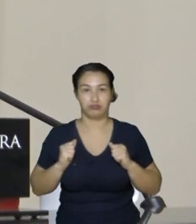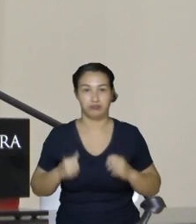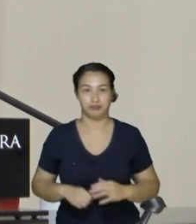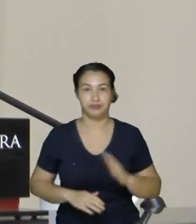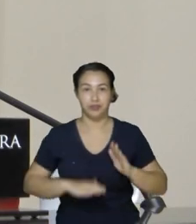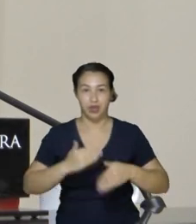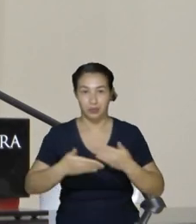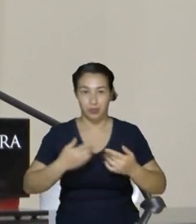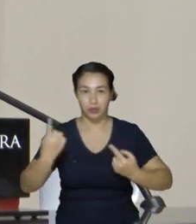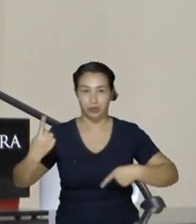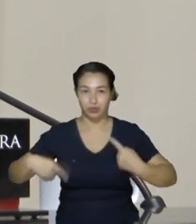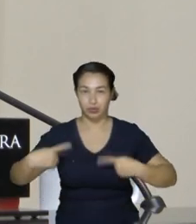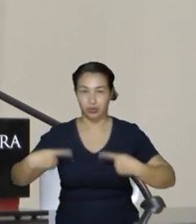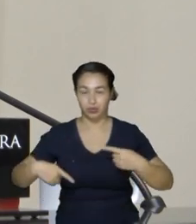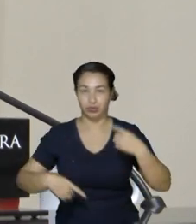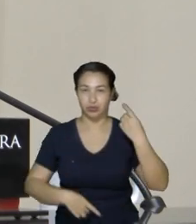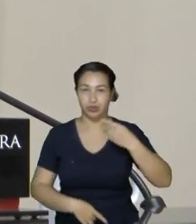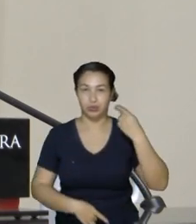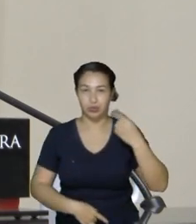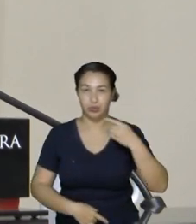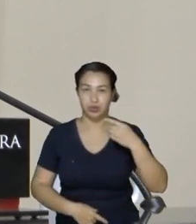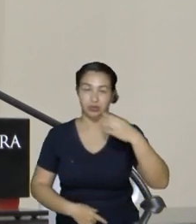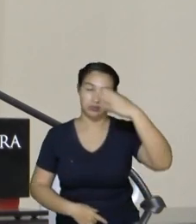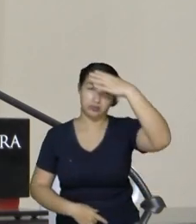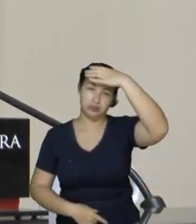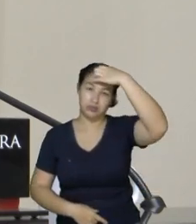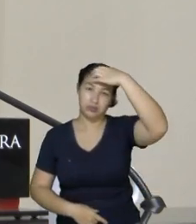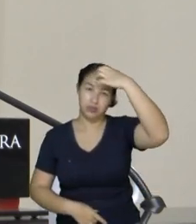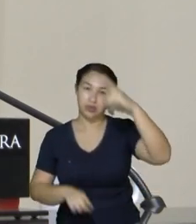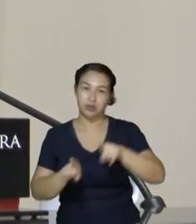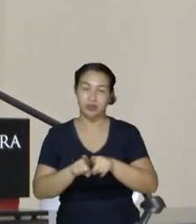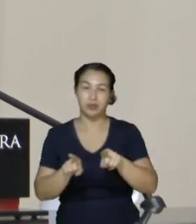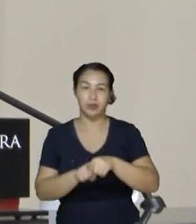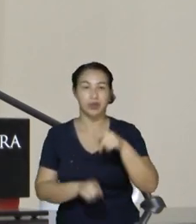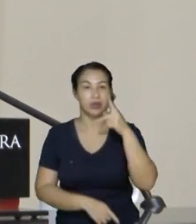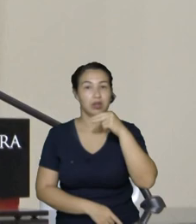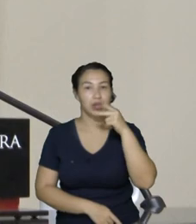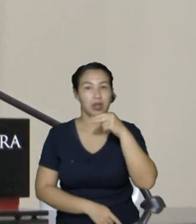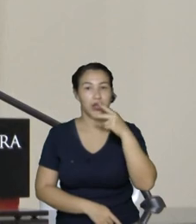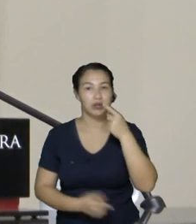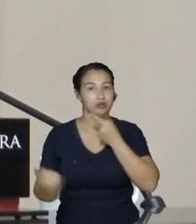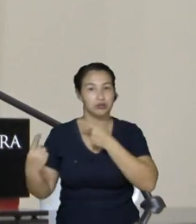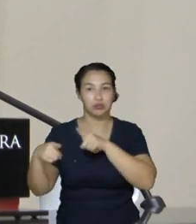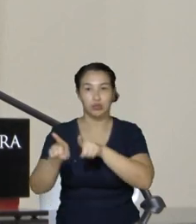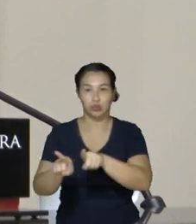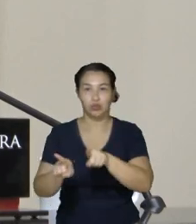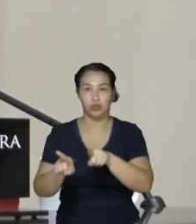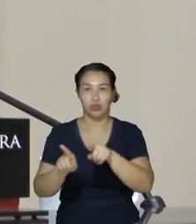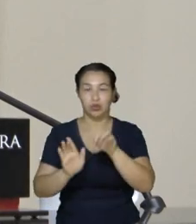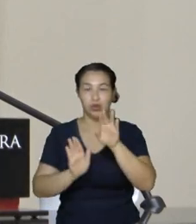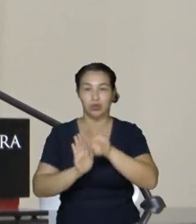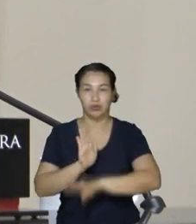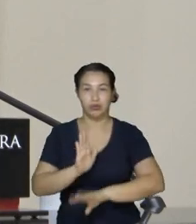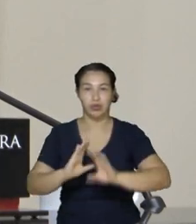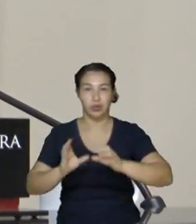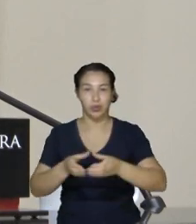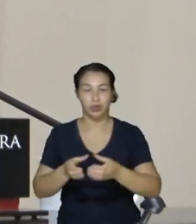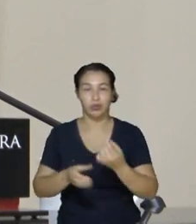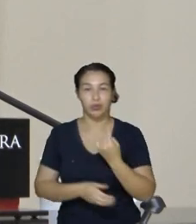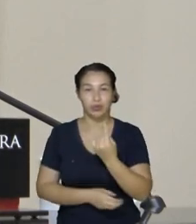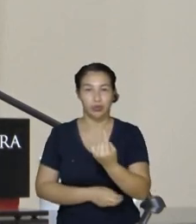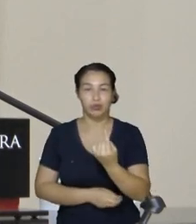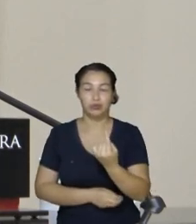ser discutido pelos senhores deputados Ismael dos Santos e Kennedy Nunes, foi rejeitado o veto em turno único